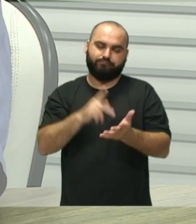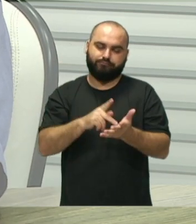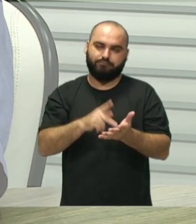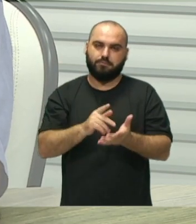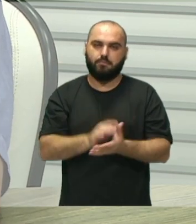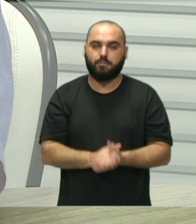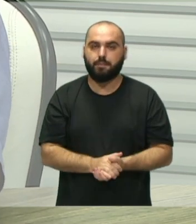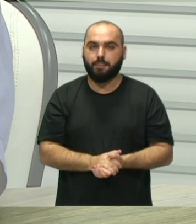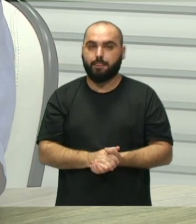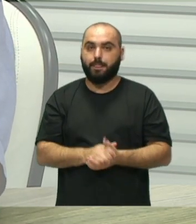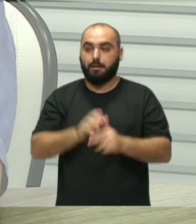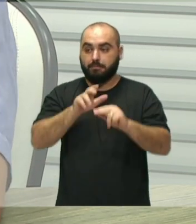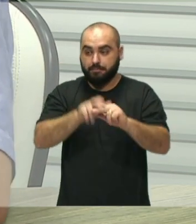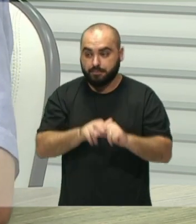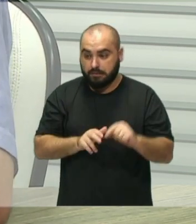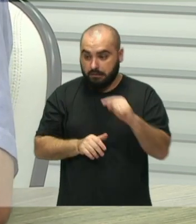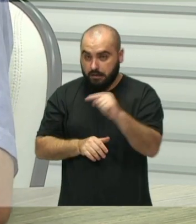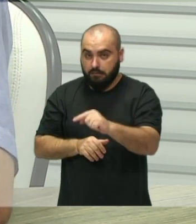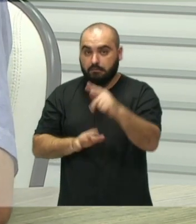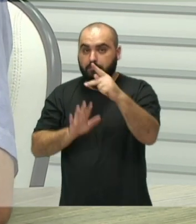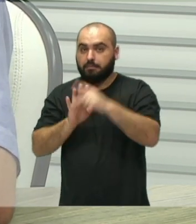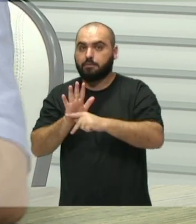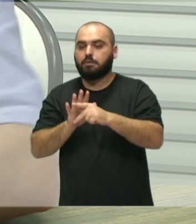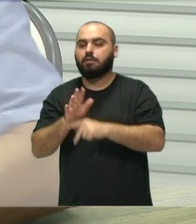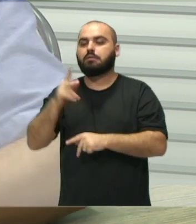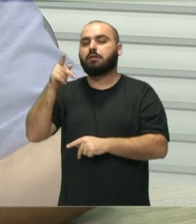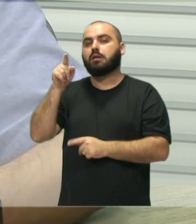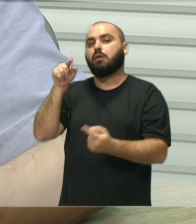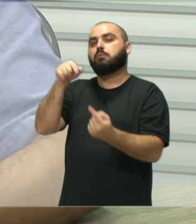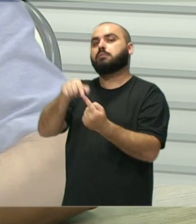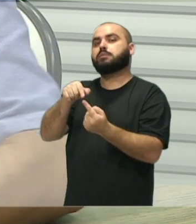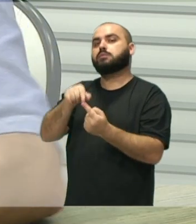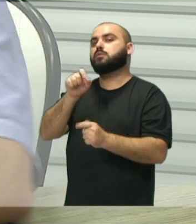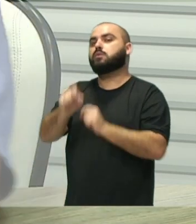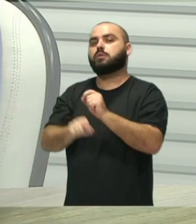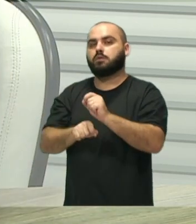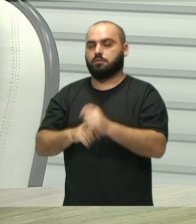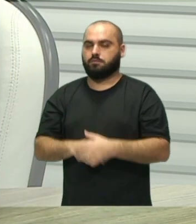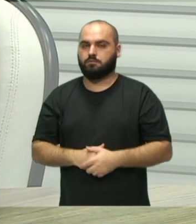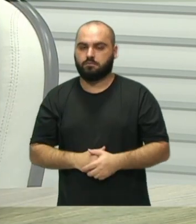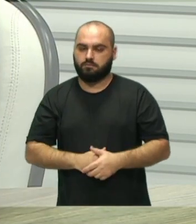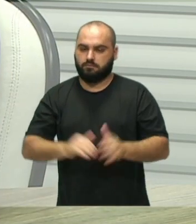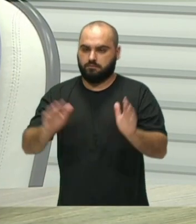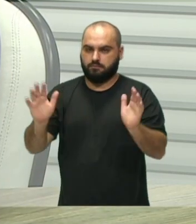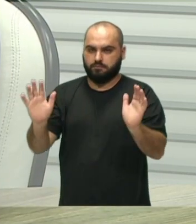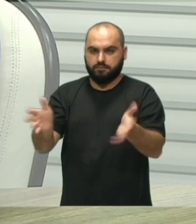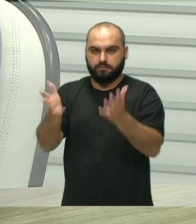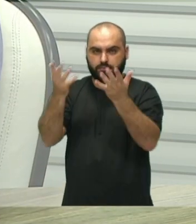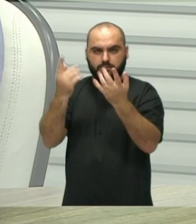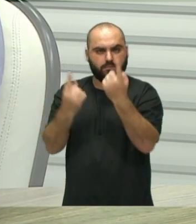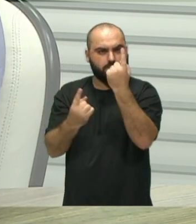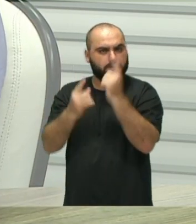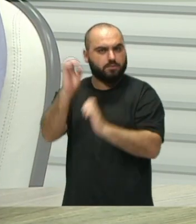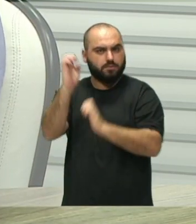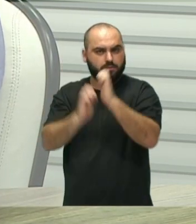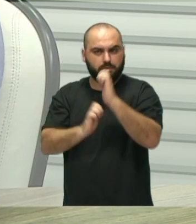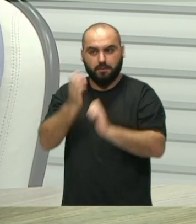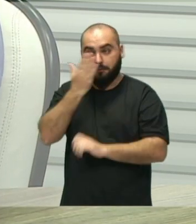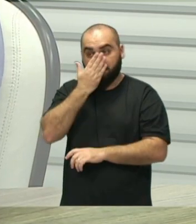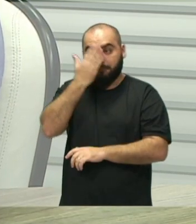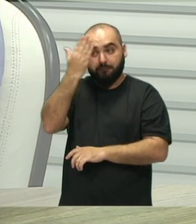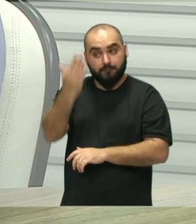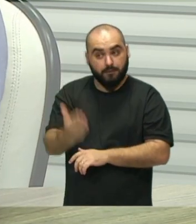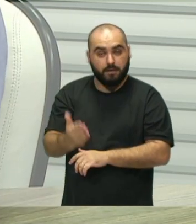E então esse projeto vem nesse intuito de promover, através de um corredor estrutural frente à orla